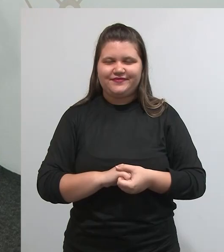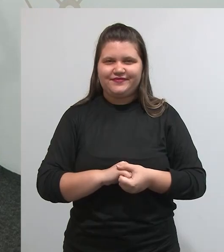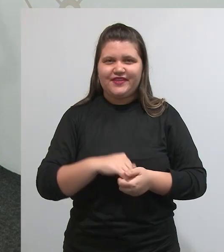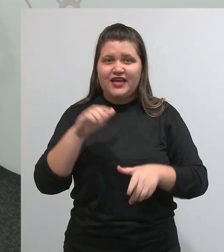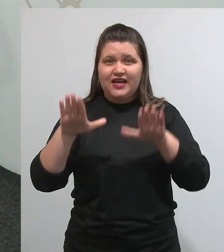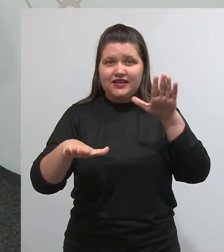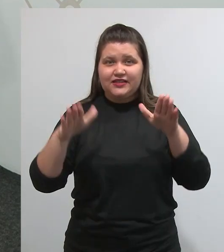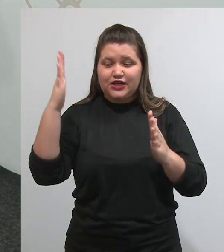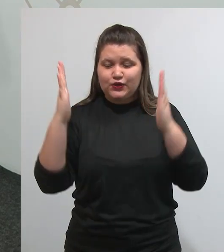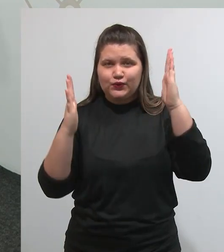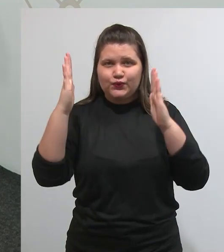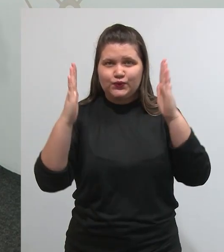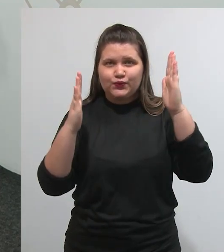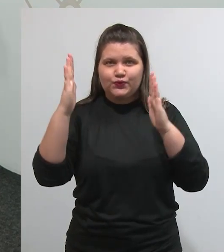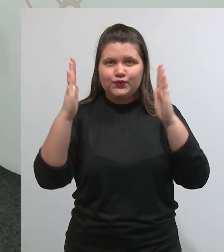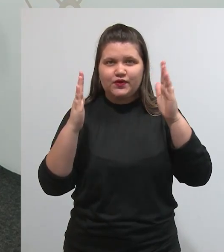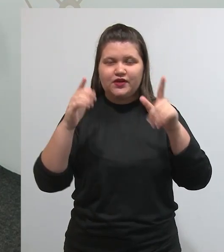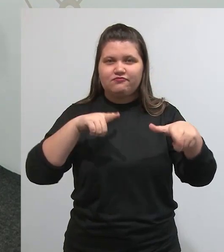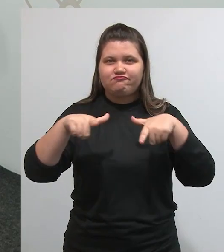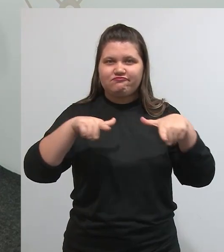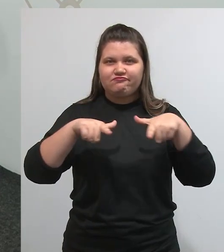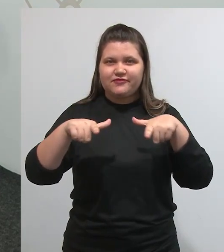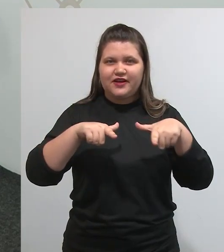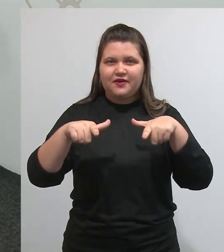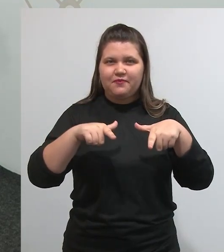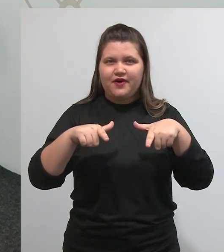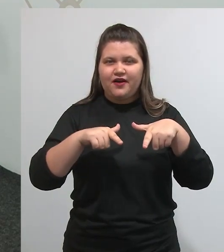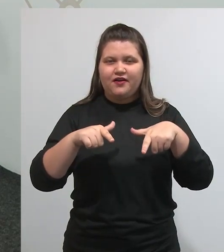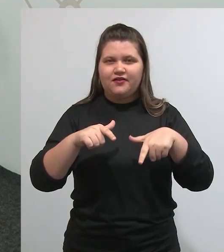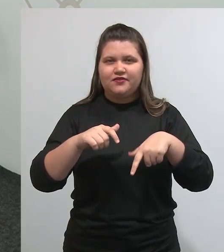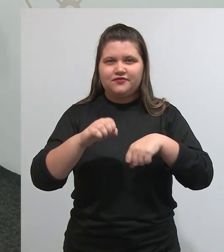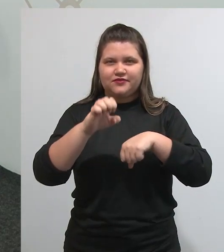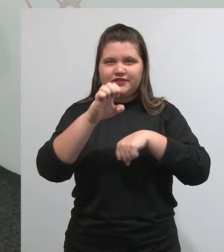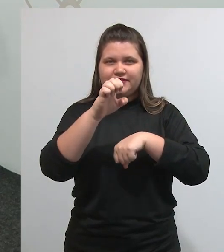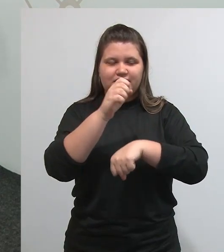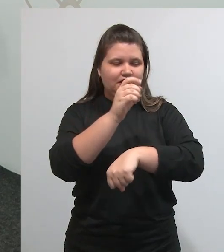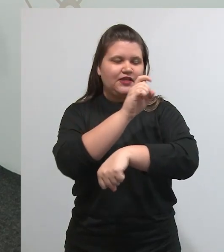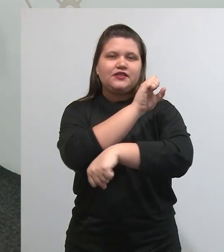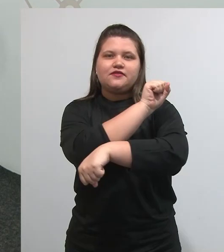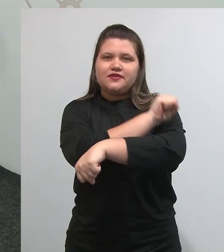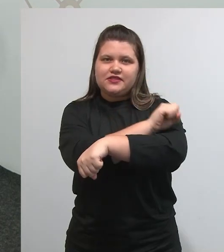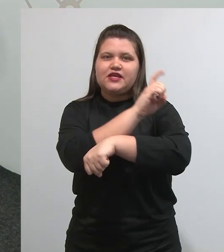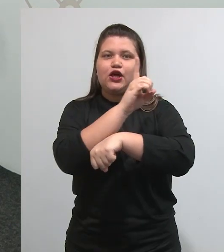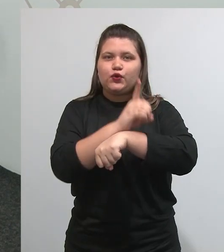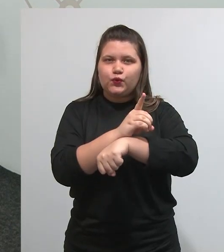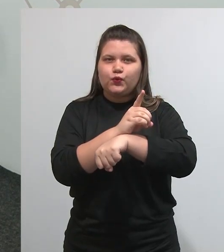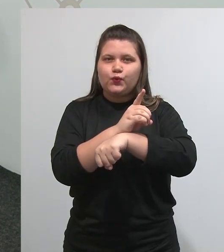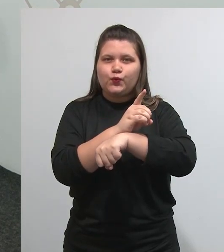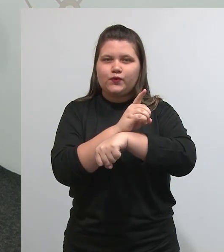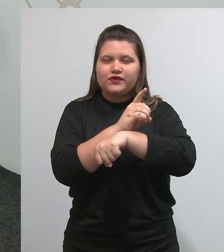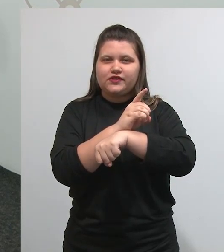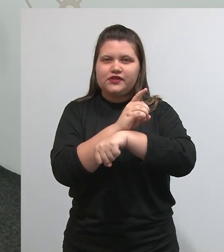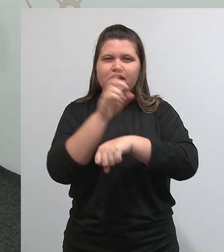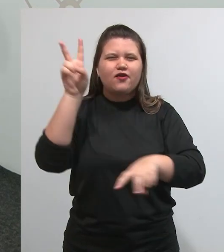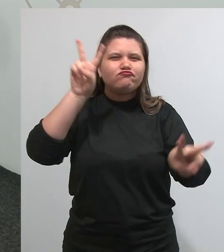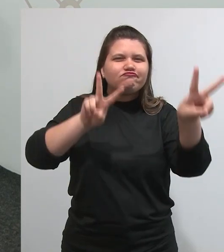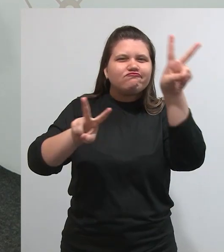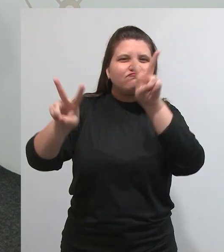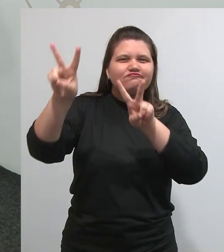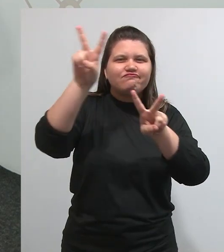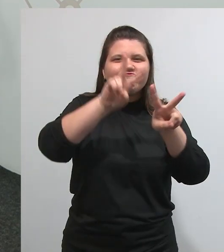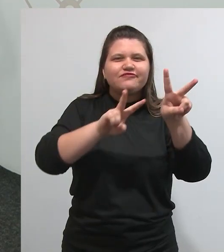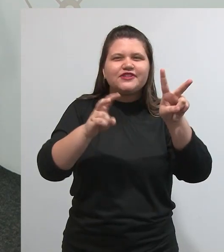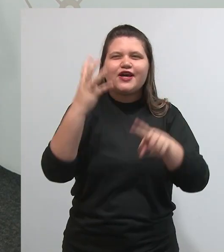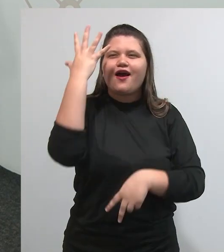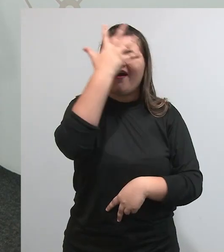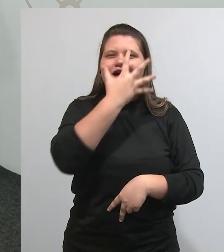na Secretaria de Estado da Educação, eu tive, né, essa honra de trabalhar junto com ela e ver todo o